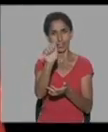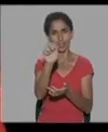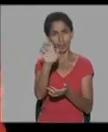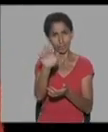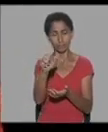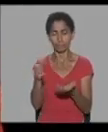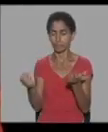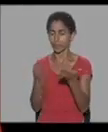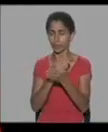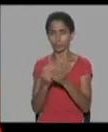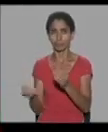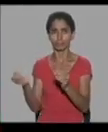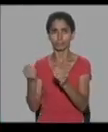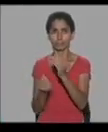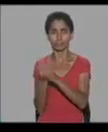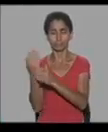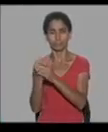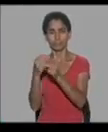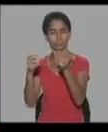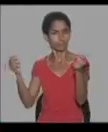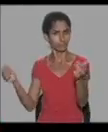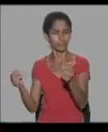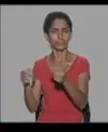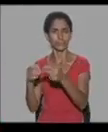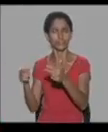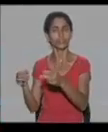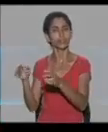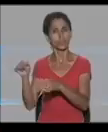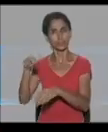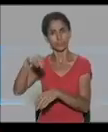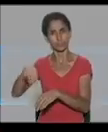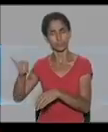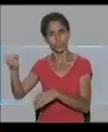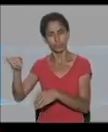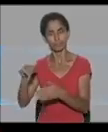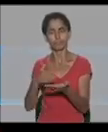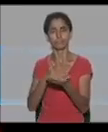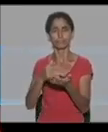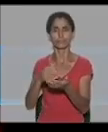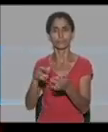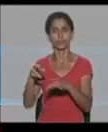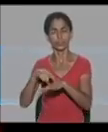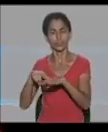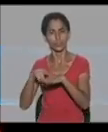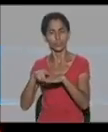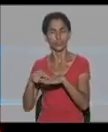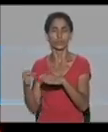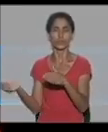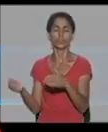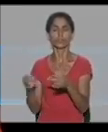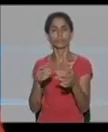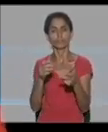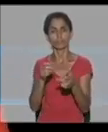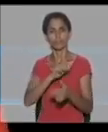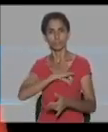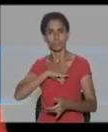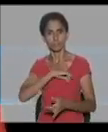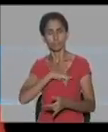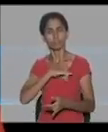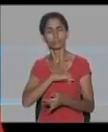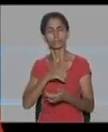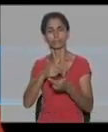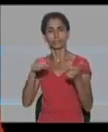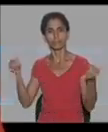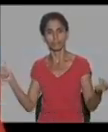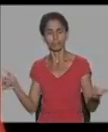eles estavam lá nos Prados da Gente, o grupo Desaguado, lá com de Nova Iguaçu, de Belfor Roxo, pessoal de São